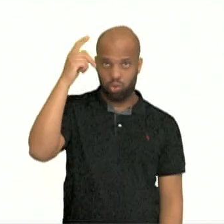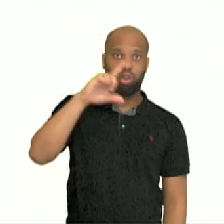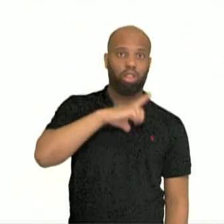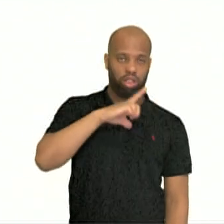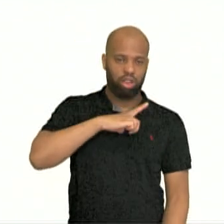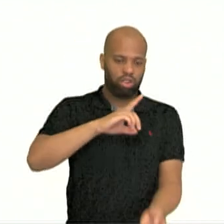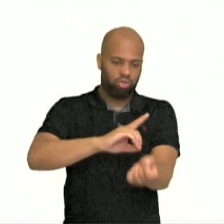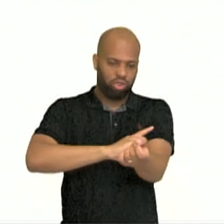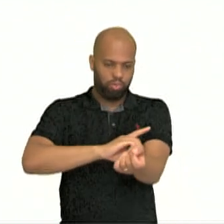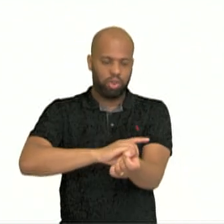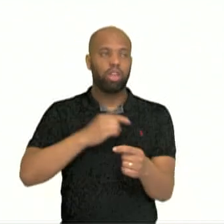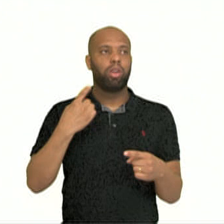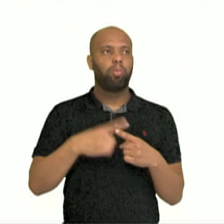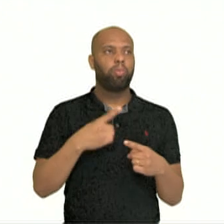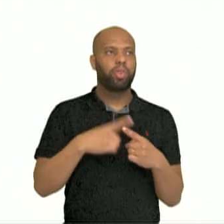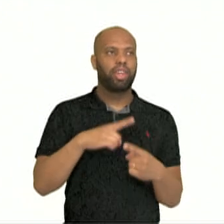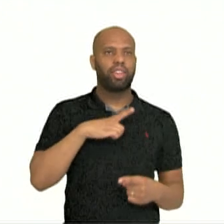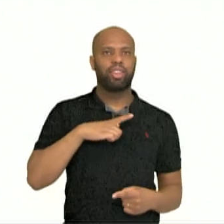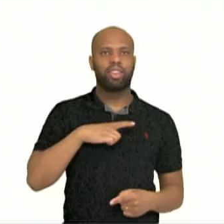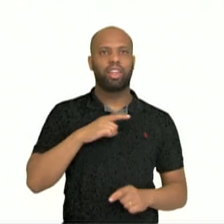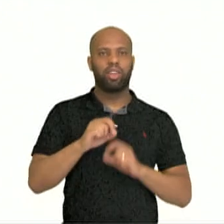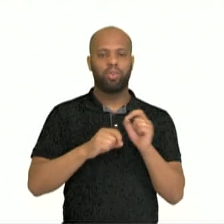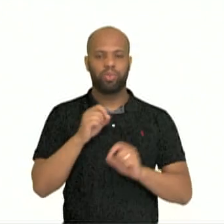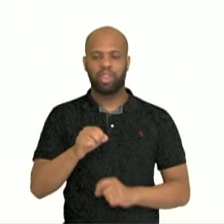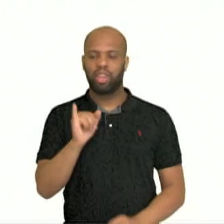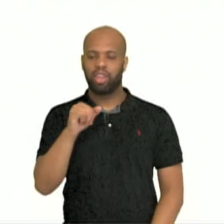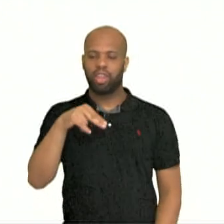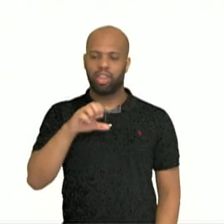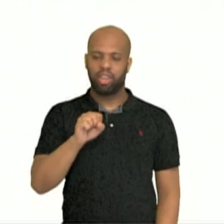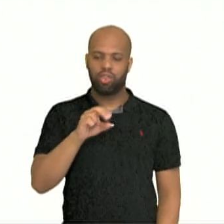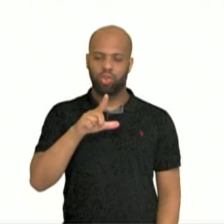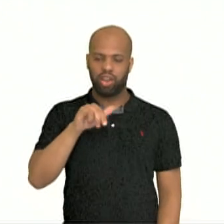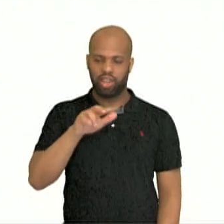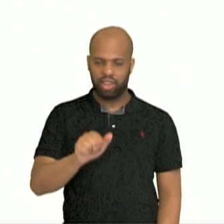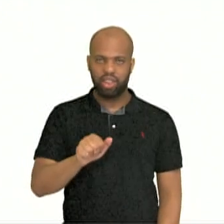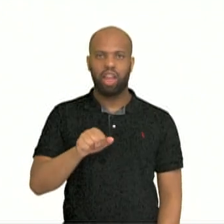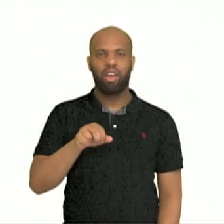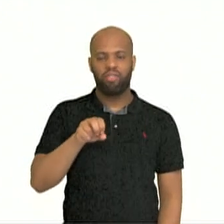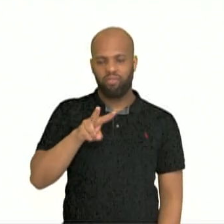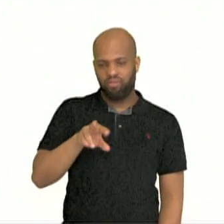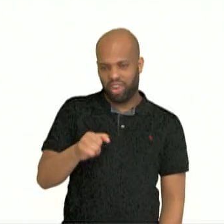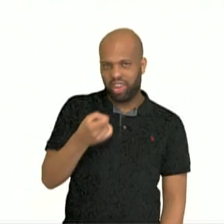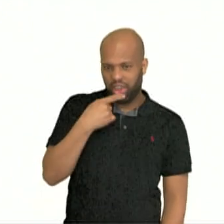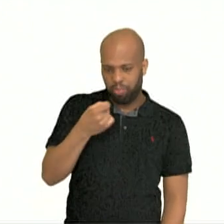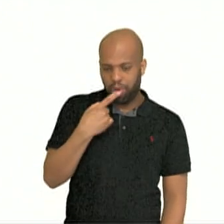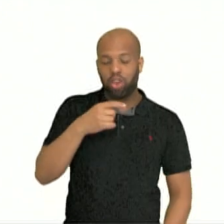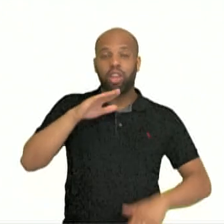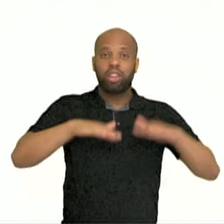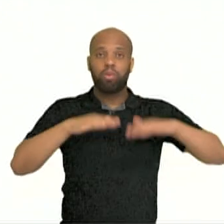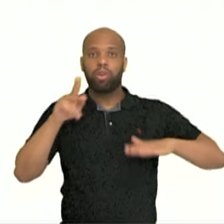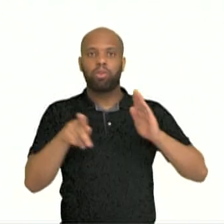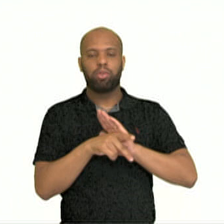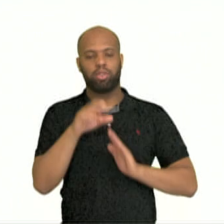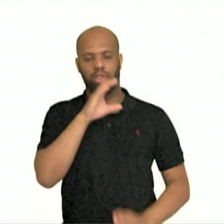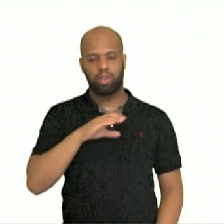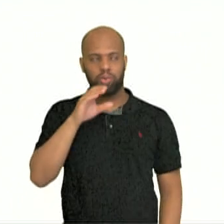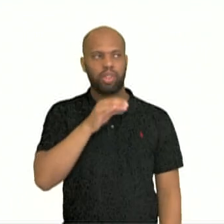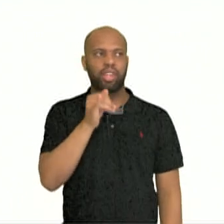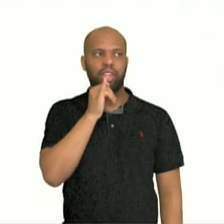diabetes, pois a dose de insulina irá variar conforme a quantidade de carboidratos. Ou seja, você vai aplicar